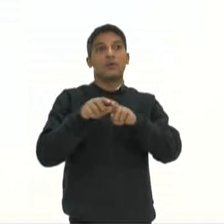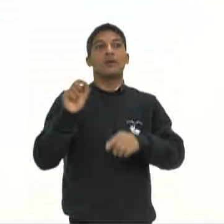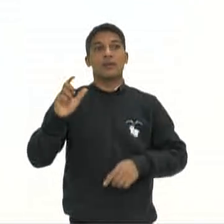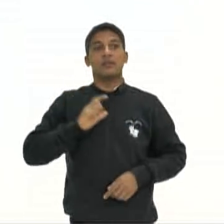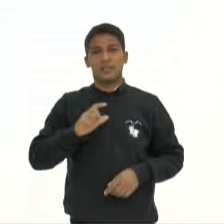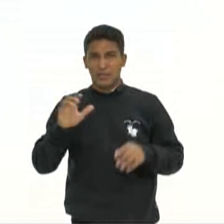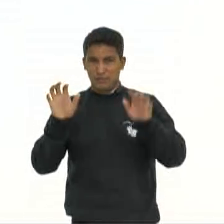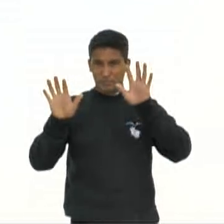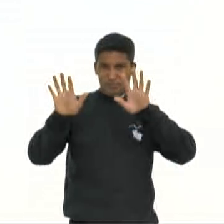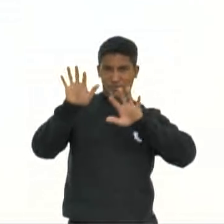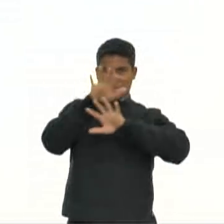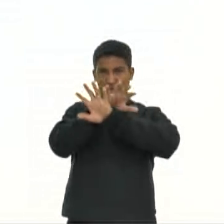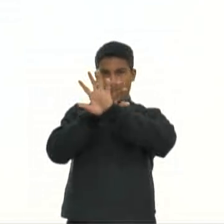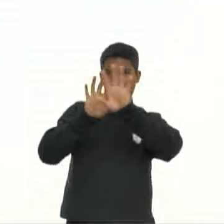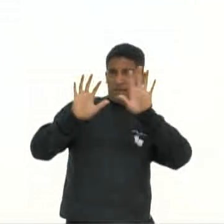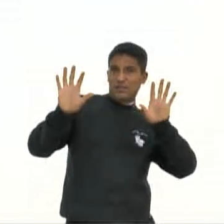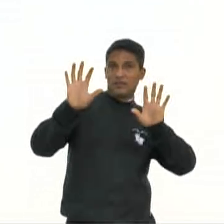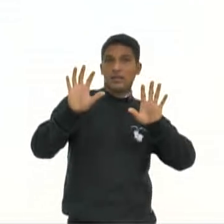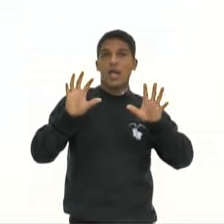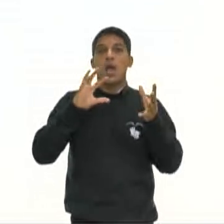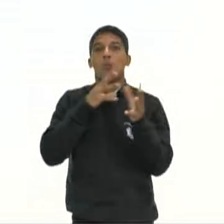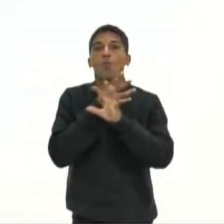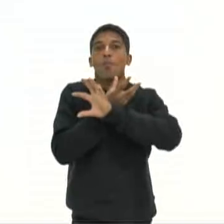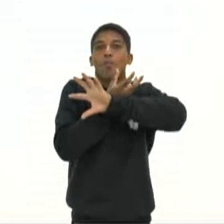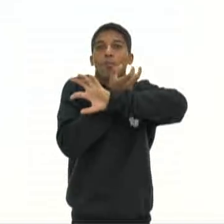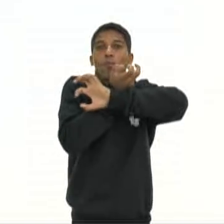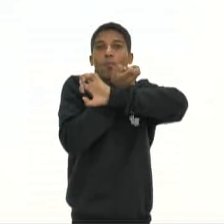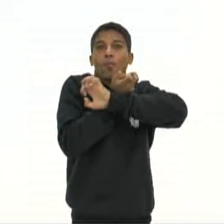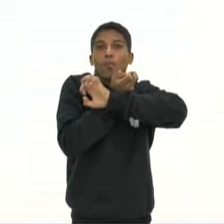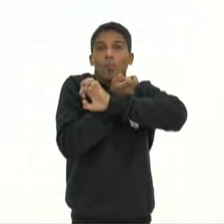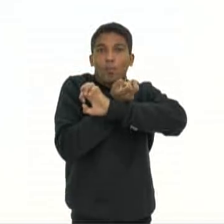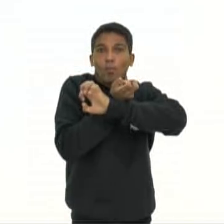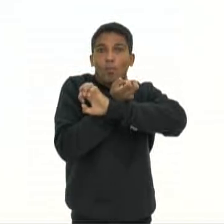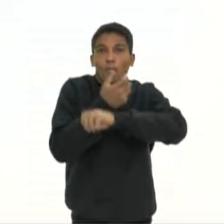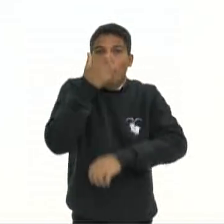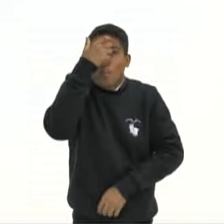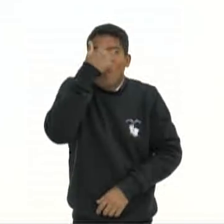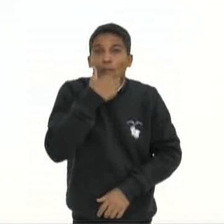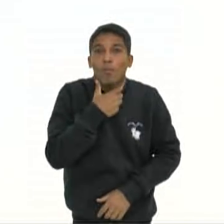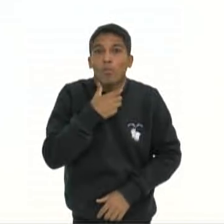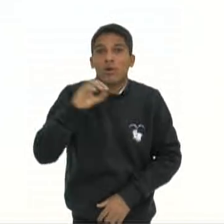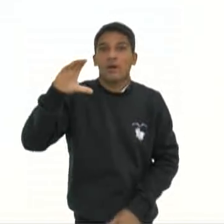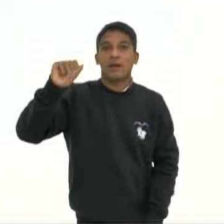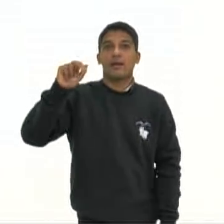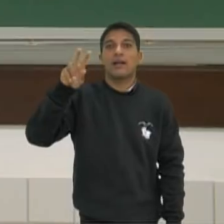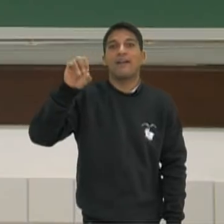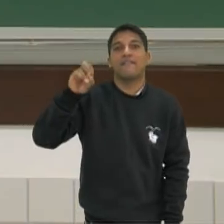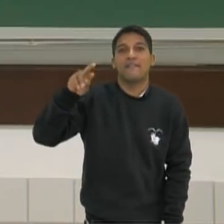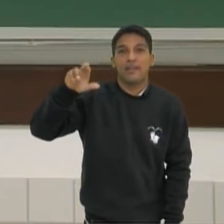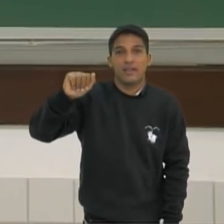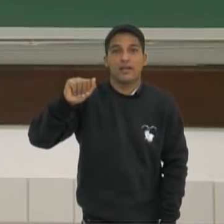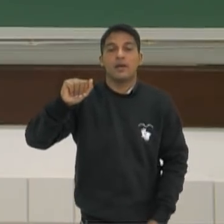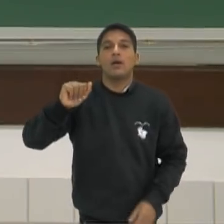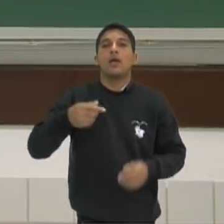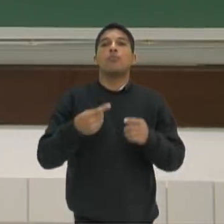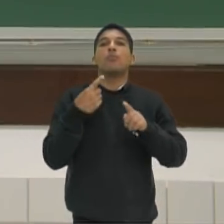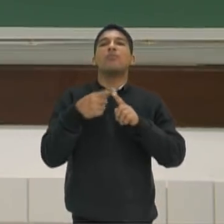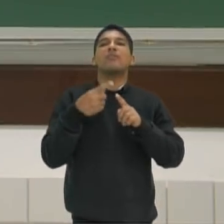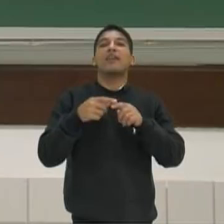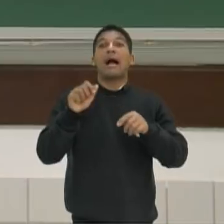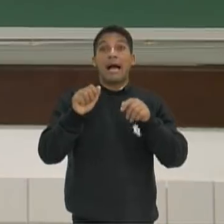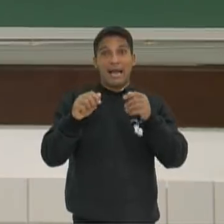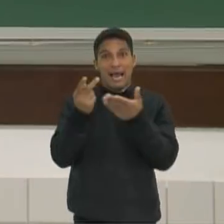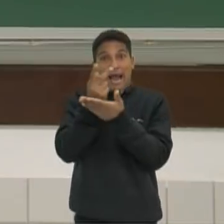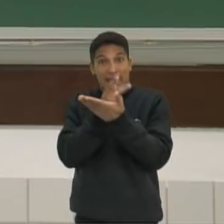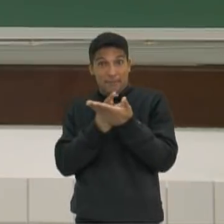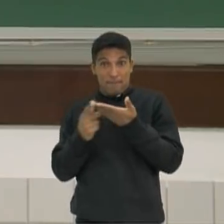morte, permeando essa sociedade, porque uma das ideias da dança macabra era colocar que não importa em